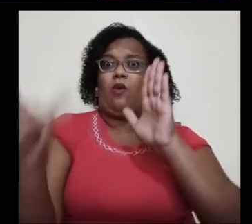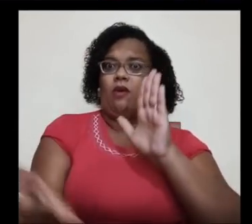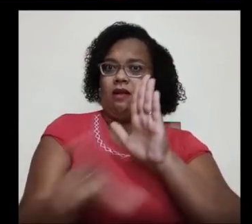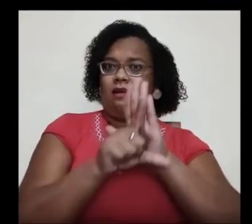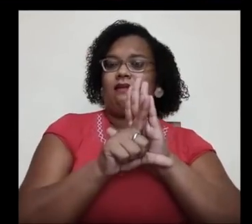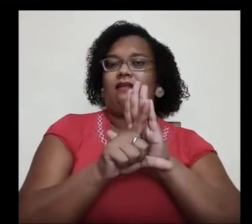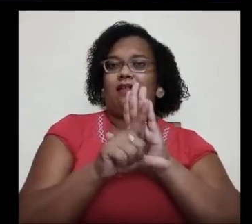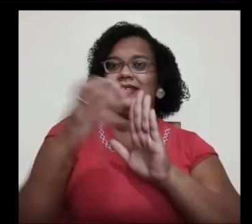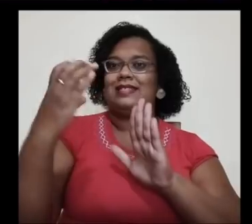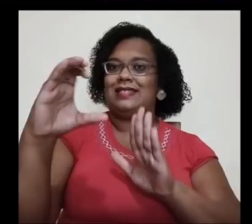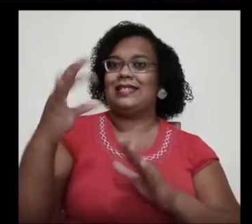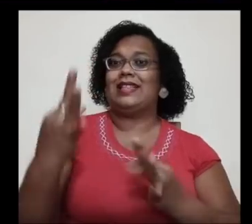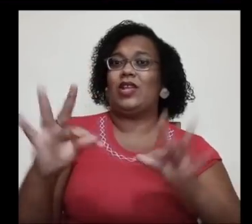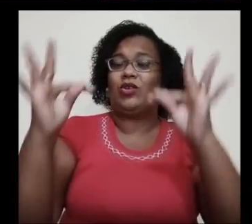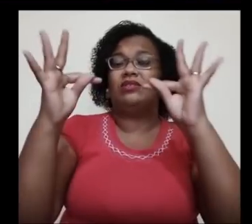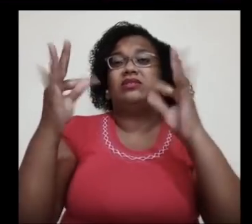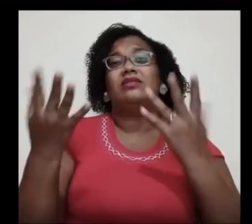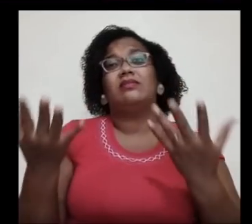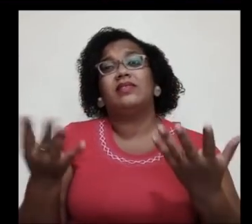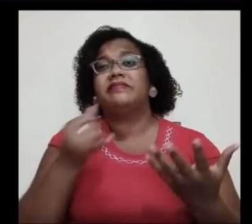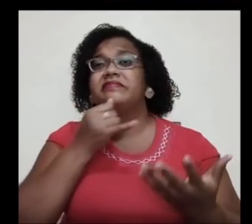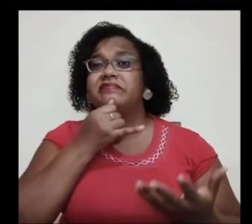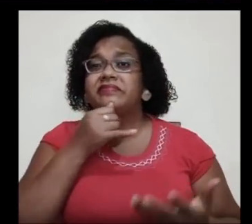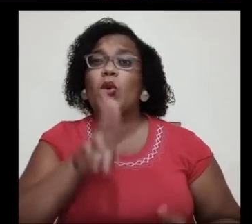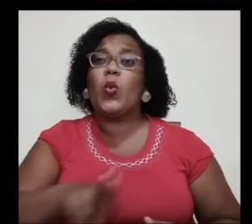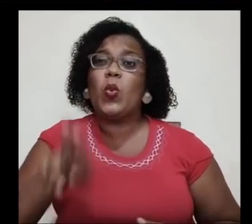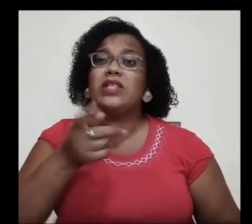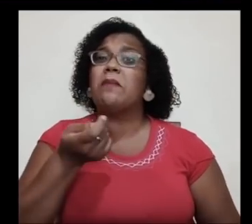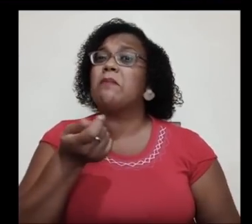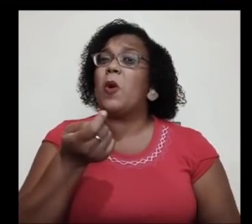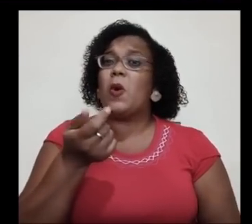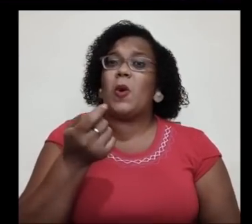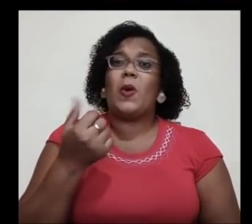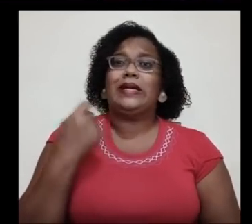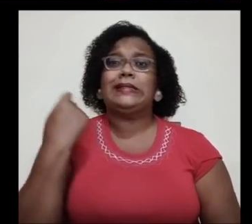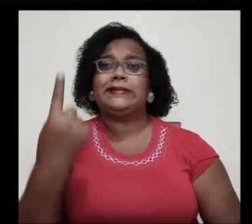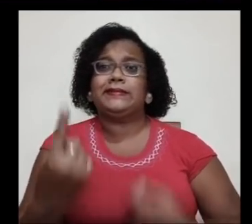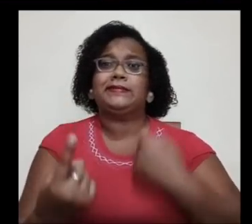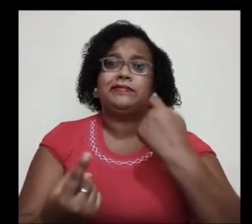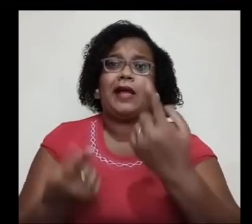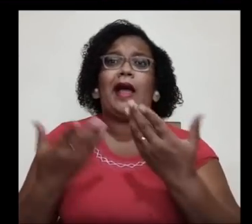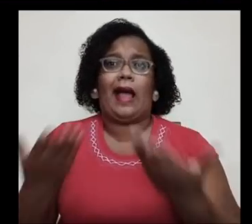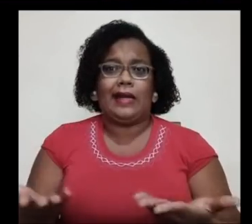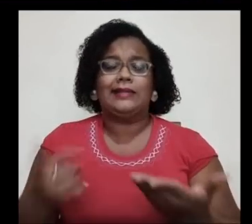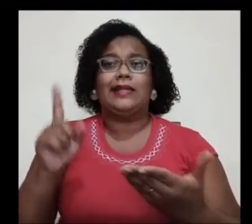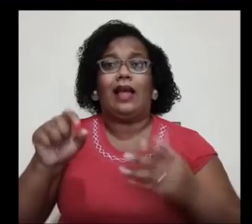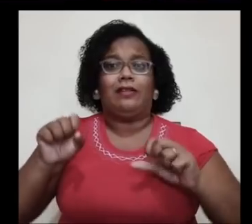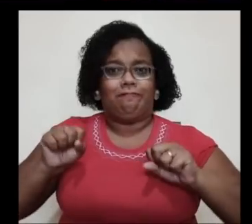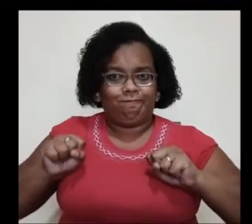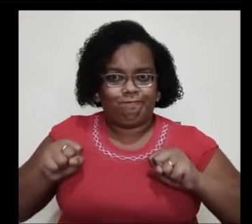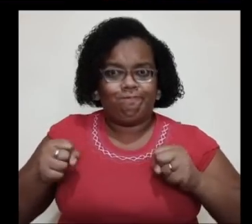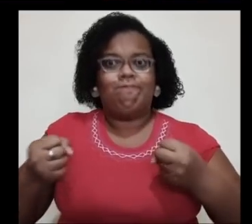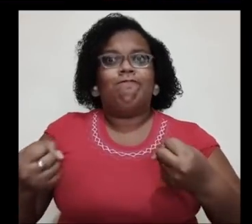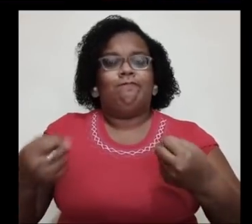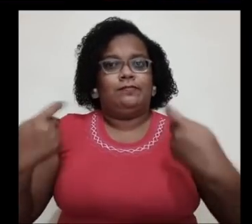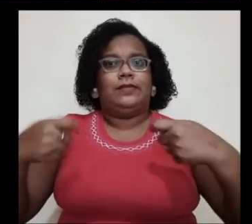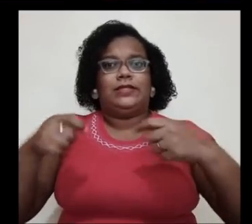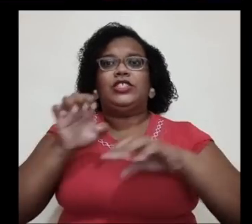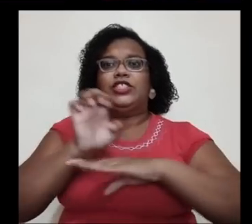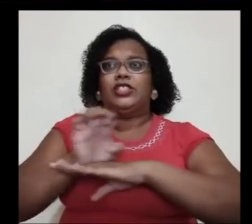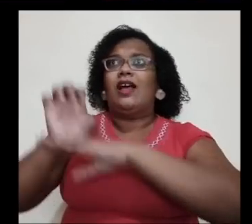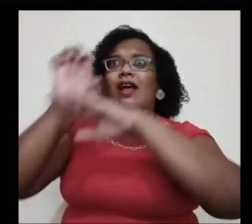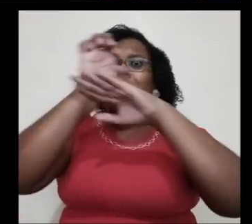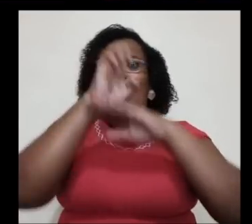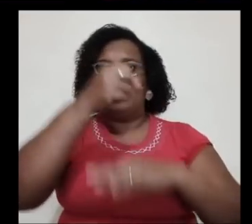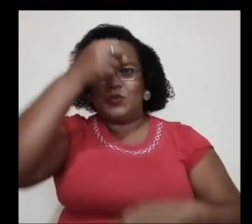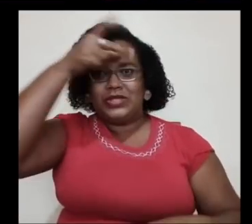que ele se estenda também para os estados e municípios, e que as universidades, instituições de pesquisa, agências de fomento, os órgãos